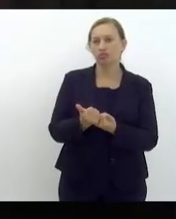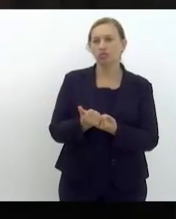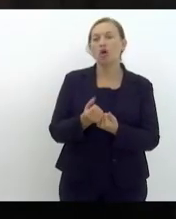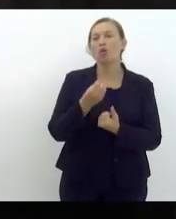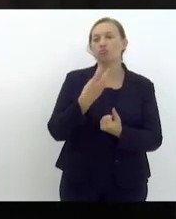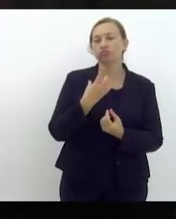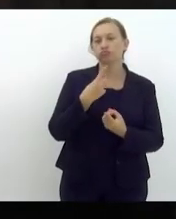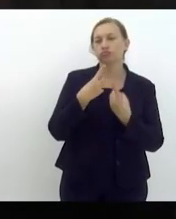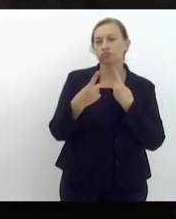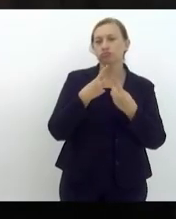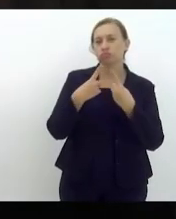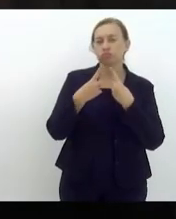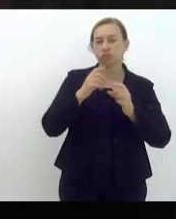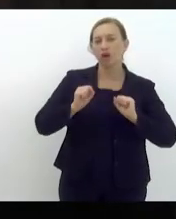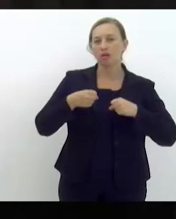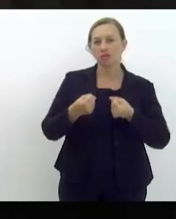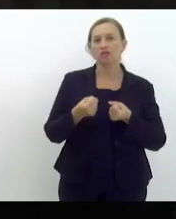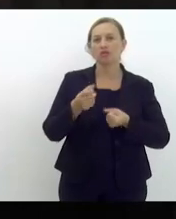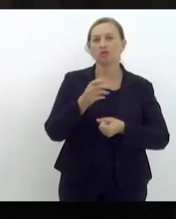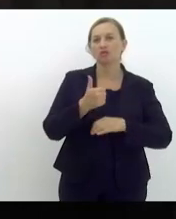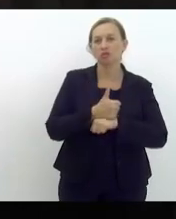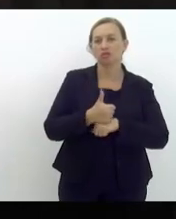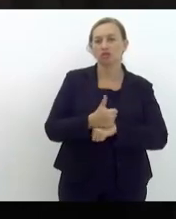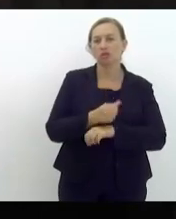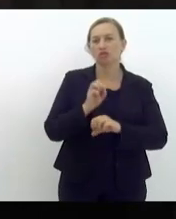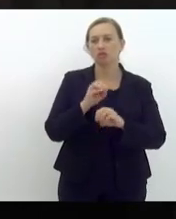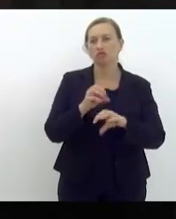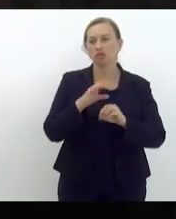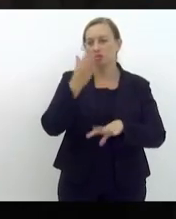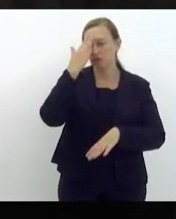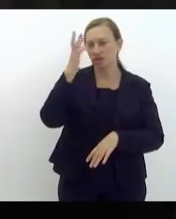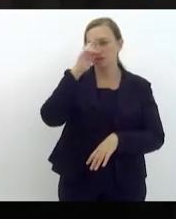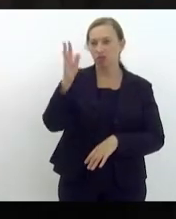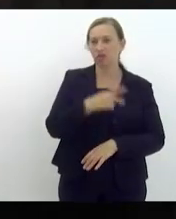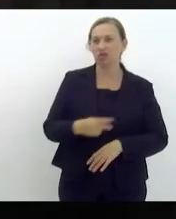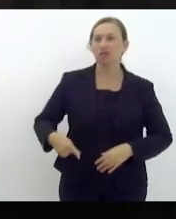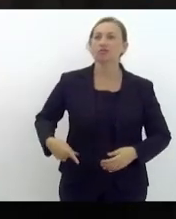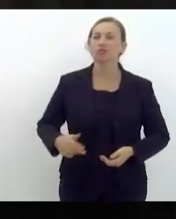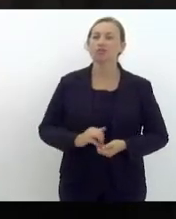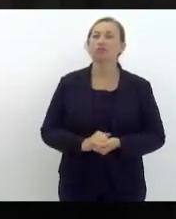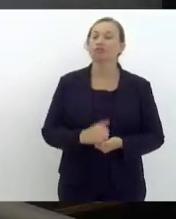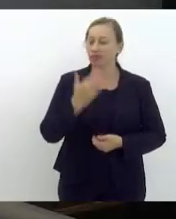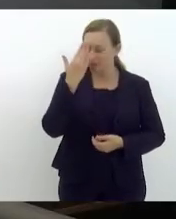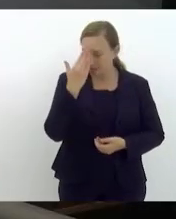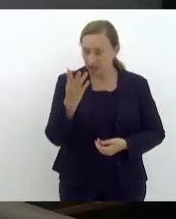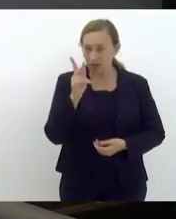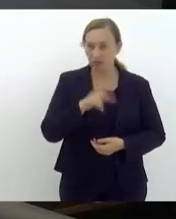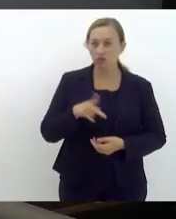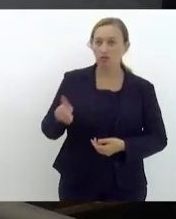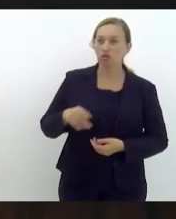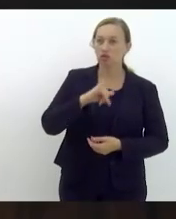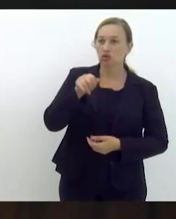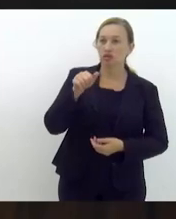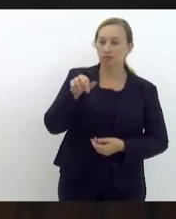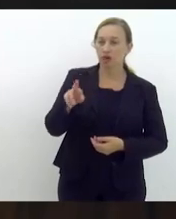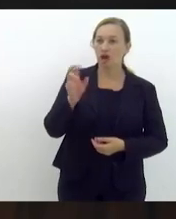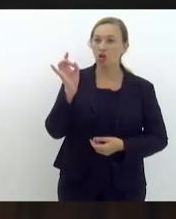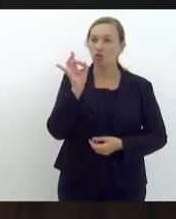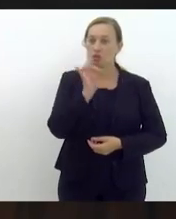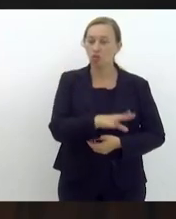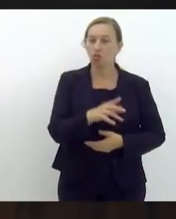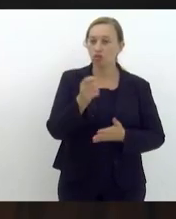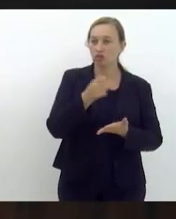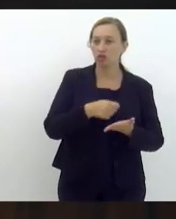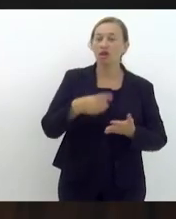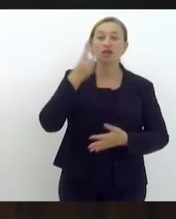bom debate Na defesa dos profissionais de educação muito obrigado presidente Obrigado Professor José Má o último morador escrito